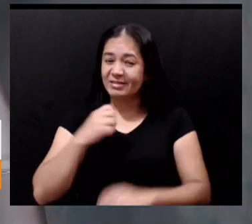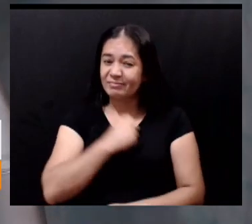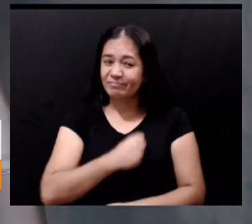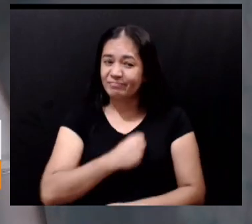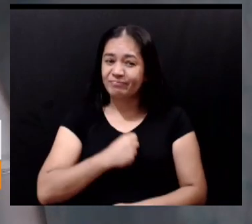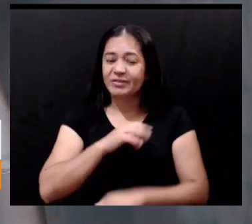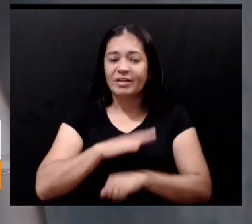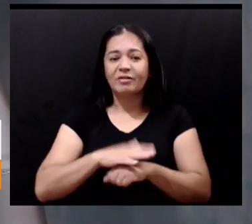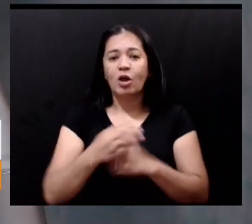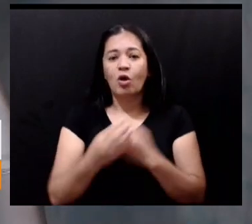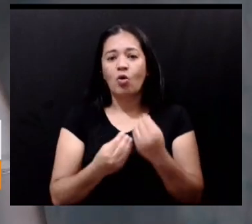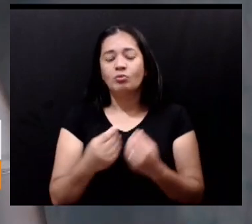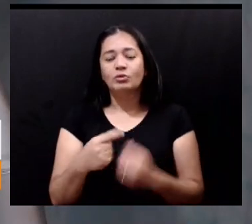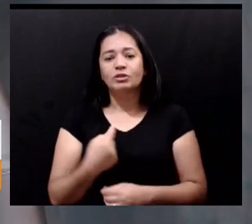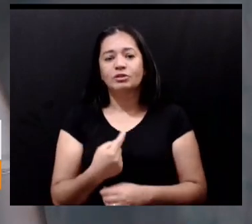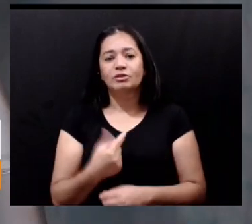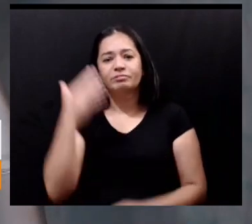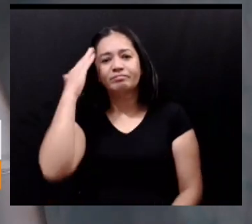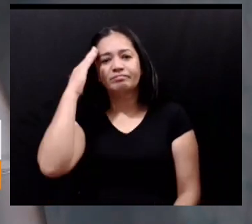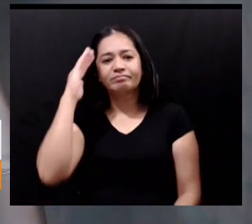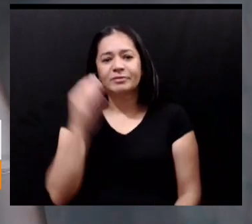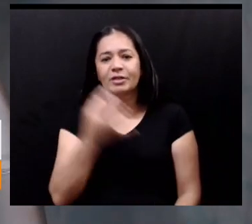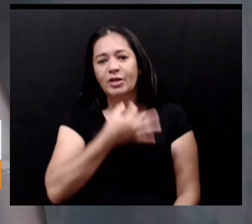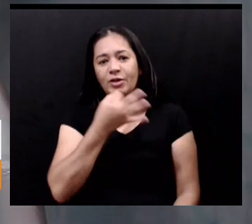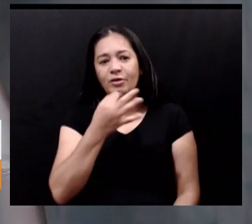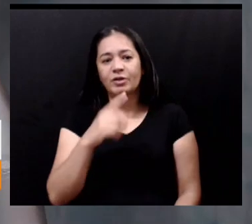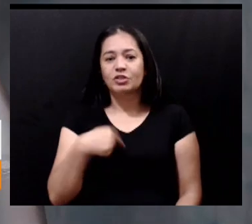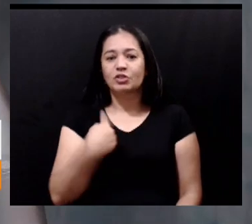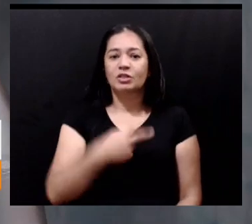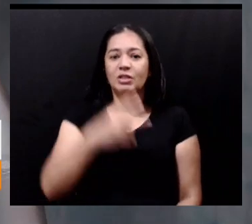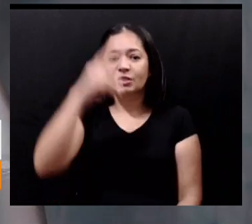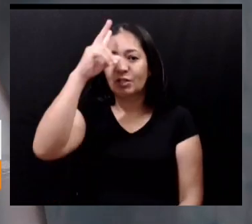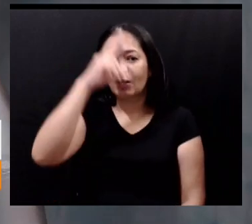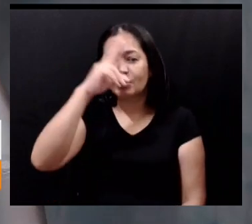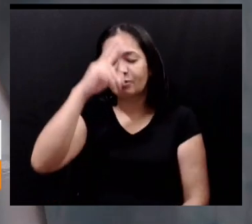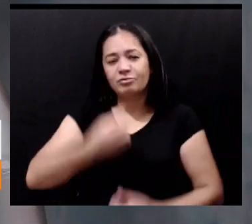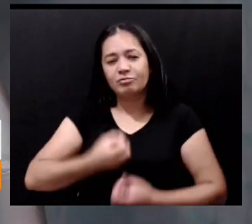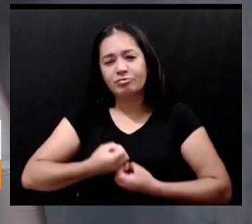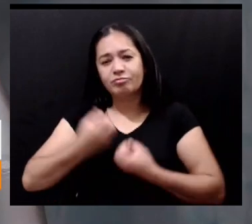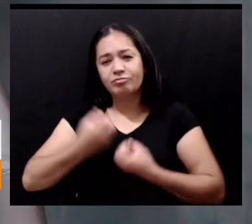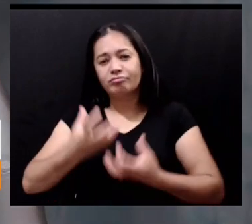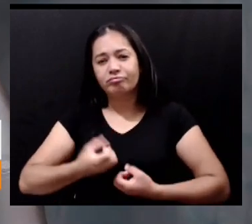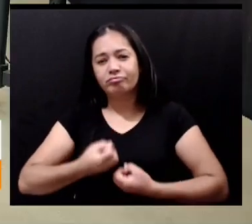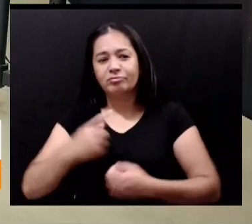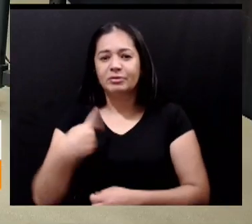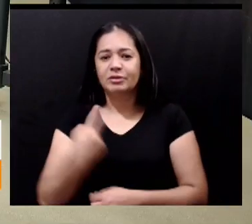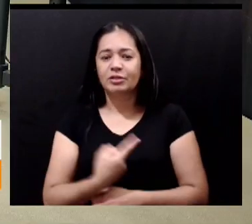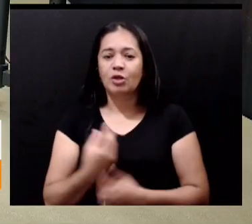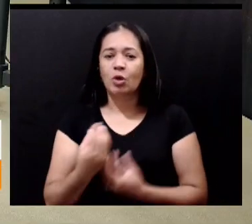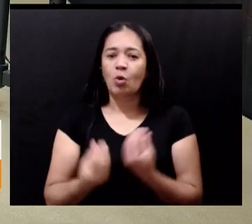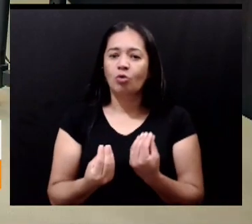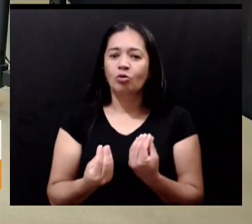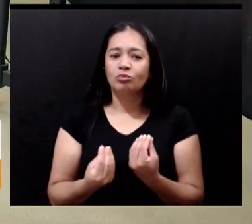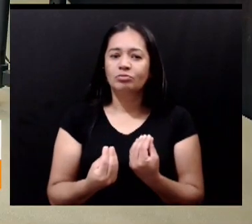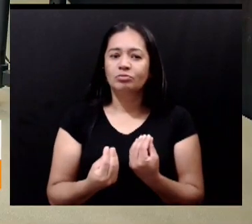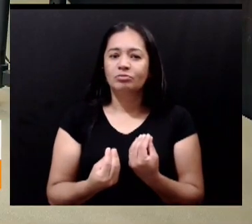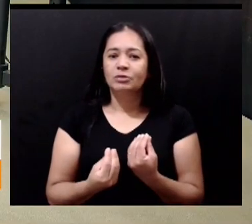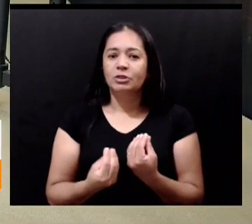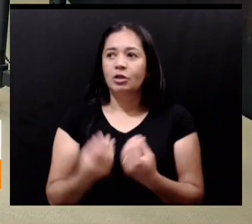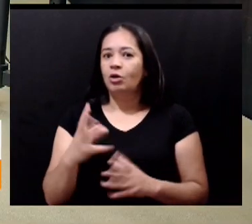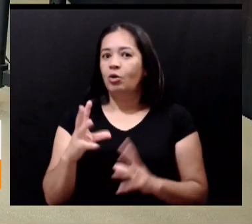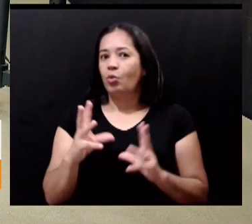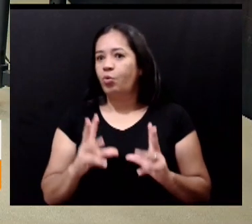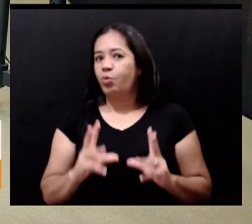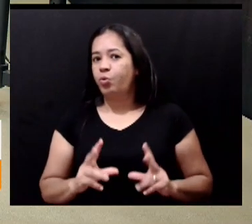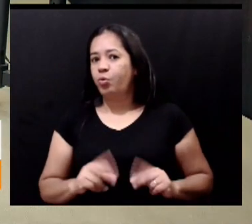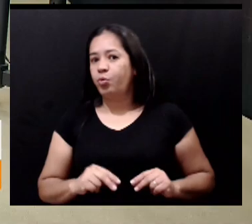acomoda? Então eu acho que a nossa história vai contando para a gente como que a gente acomoda isso. Que fala profunda, que maravilhoso te